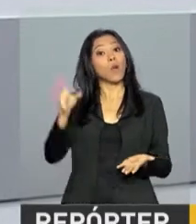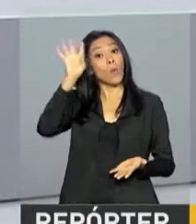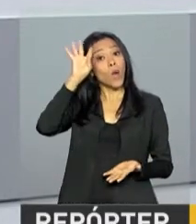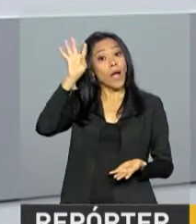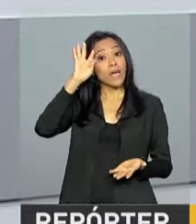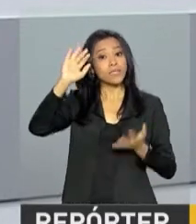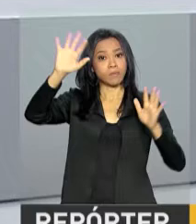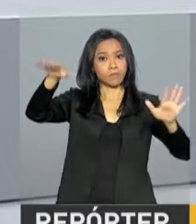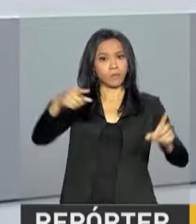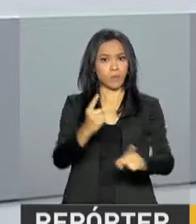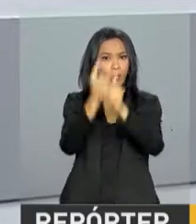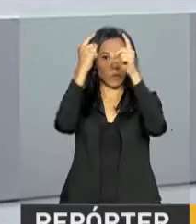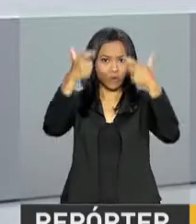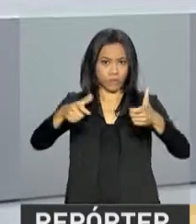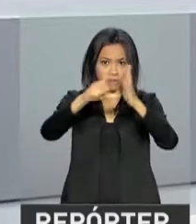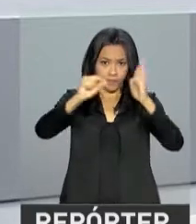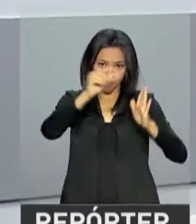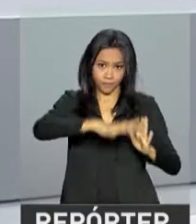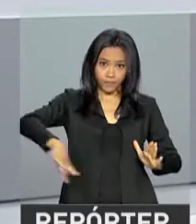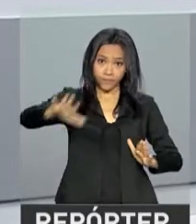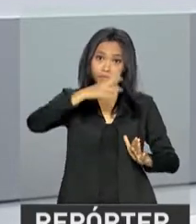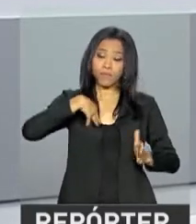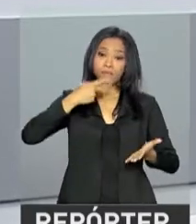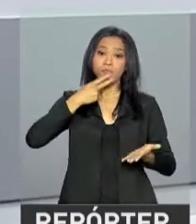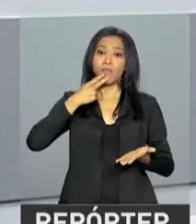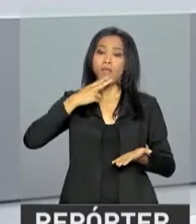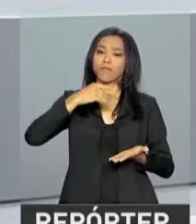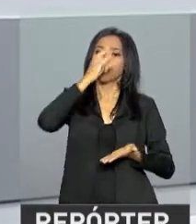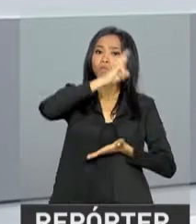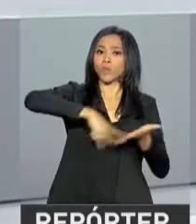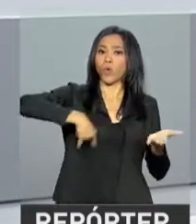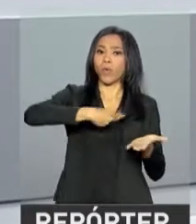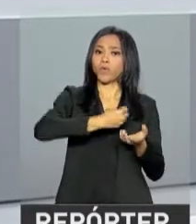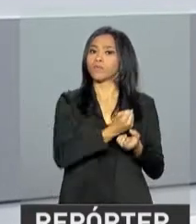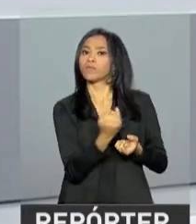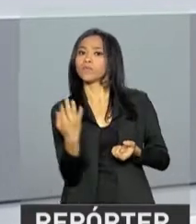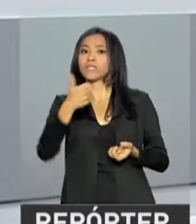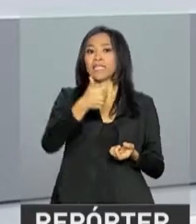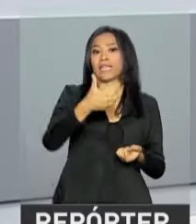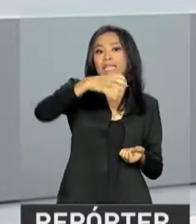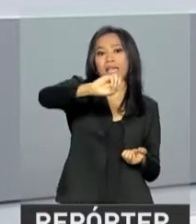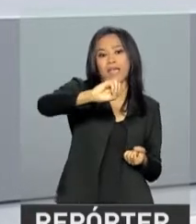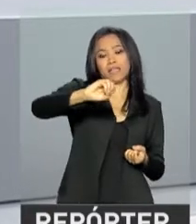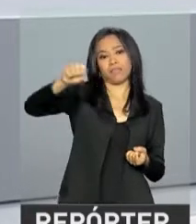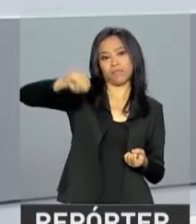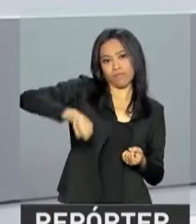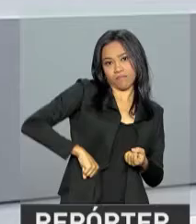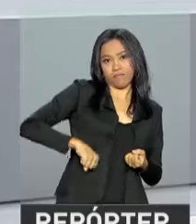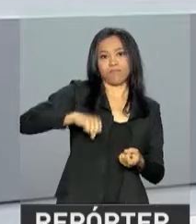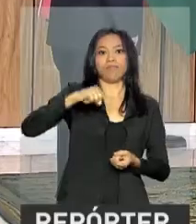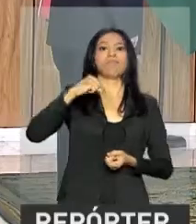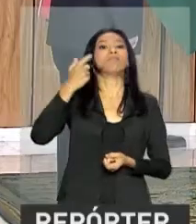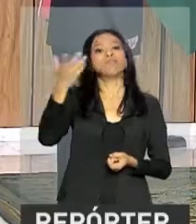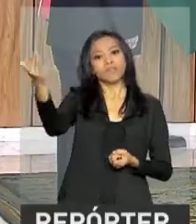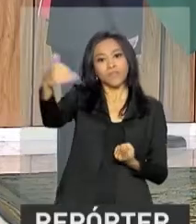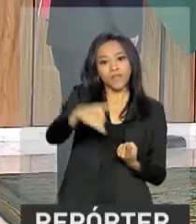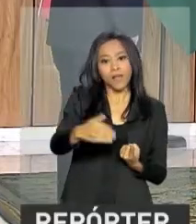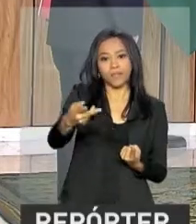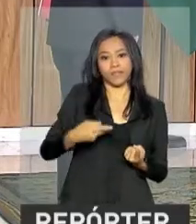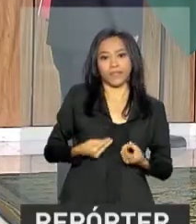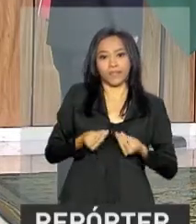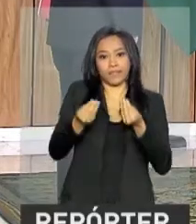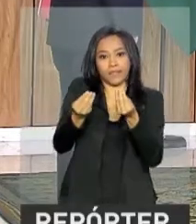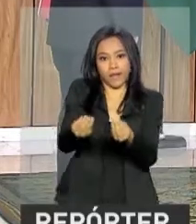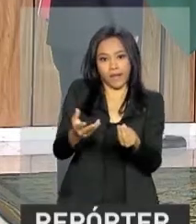em cerimônia no palácio do planalto cartas credenciais de dez embaixadores estrangeiros o ato de entrega das credenciais